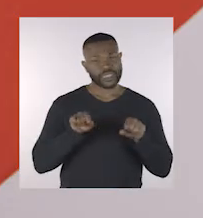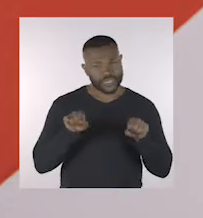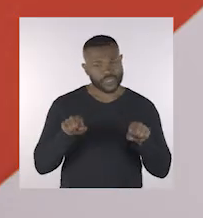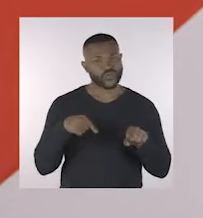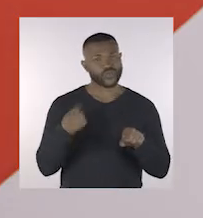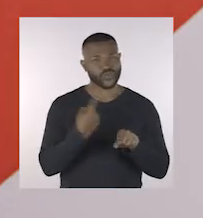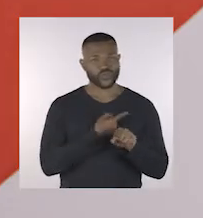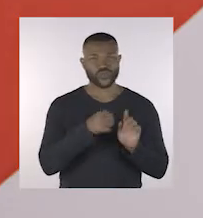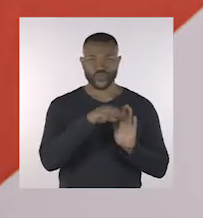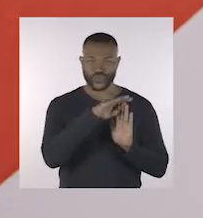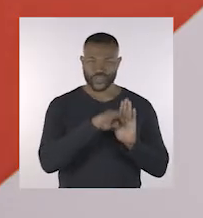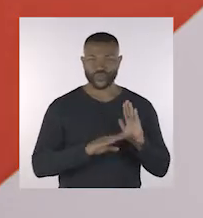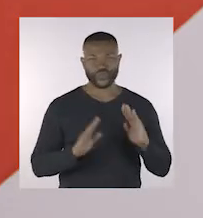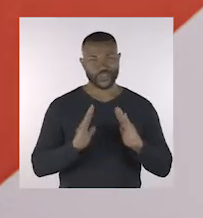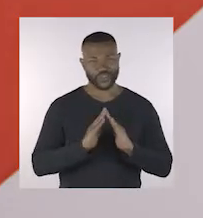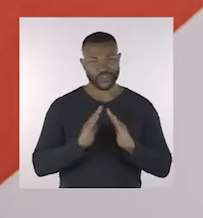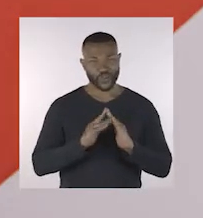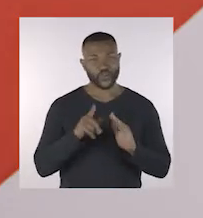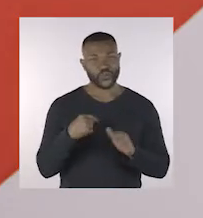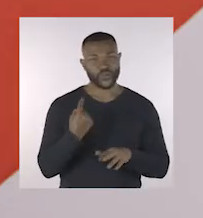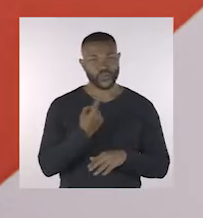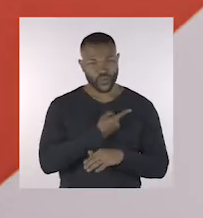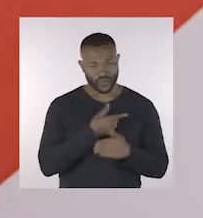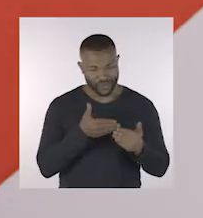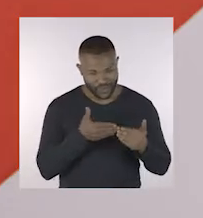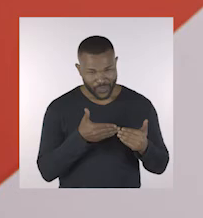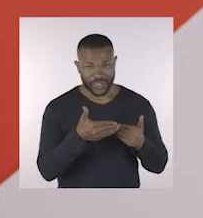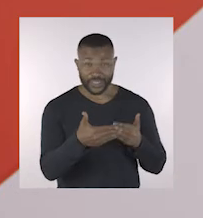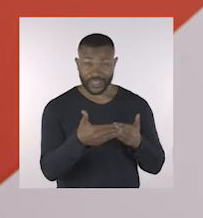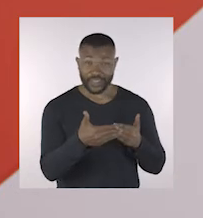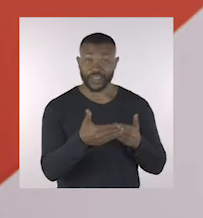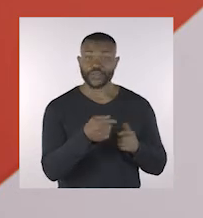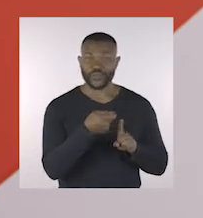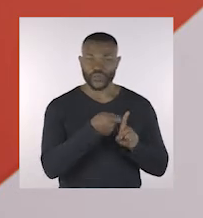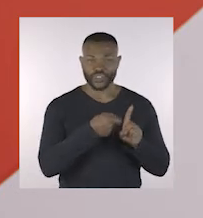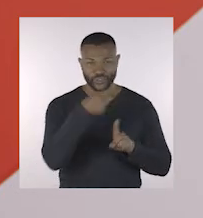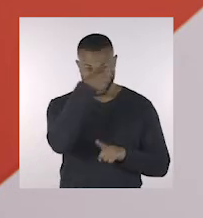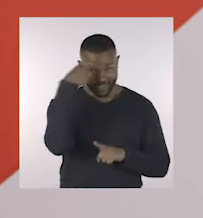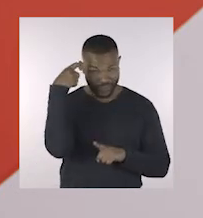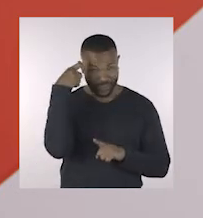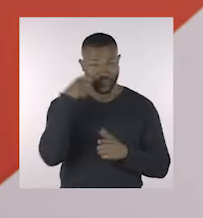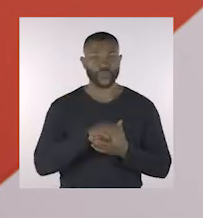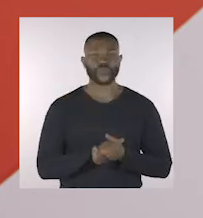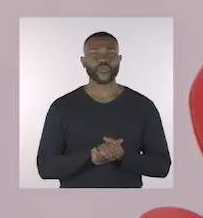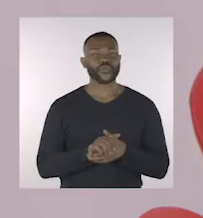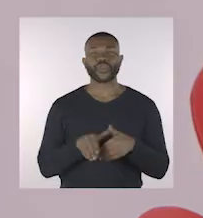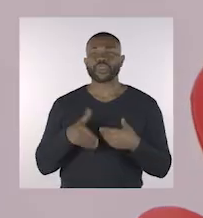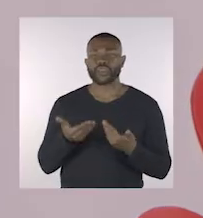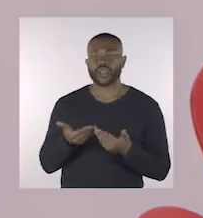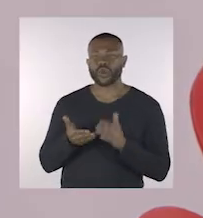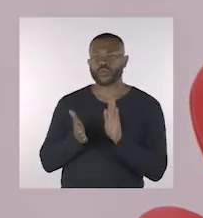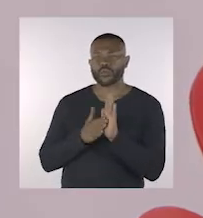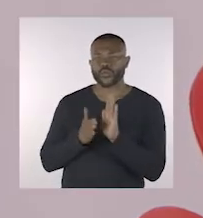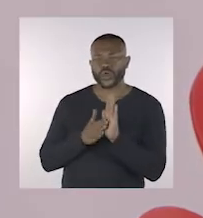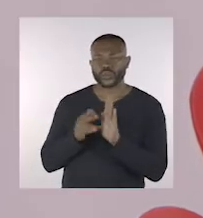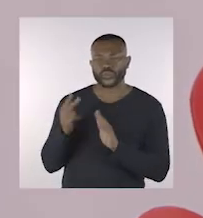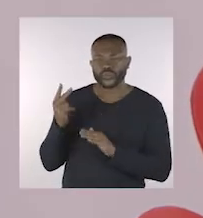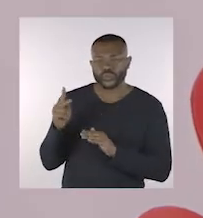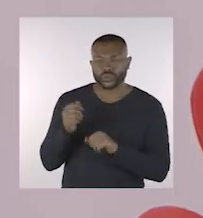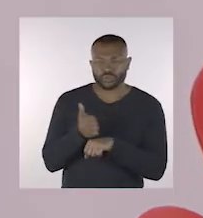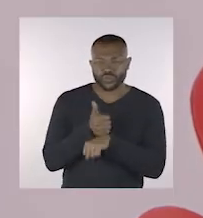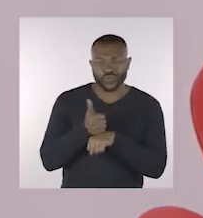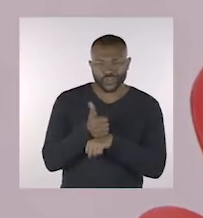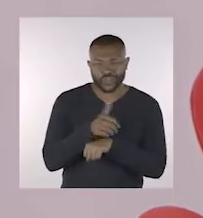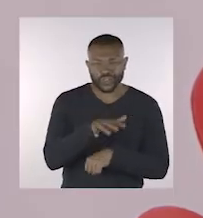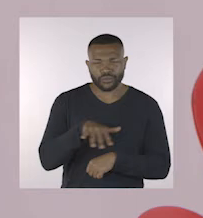Exatamente isso o nosso programa habitacional que nós vamos implantar a partir de Janeiro e quais são as